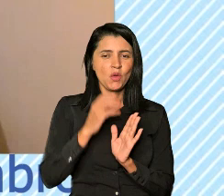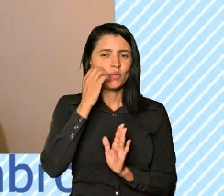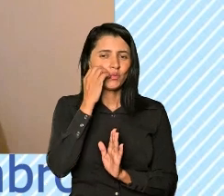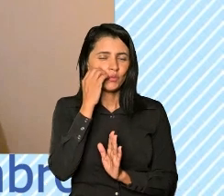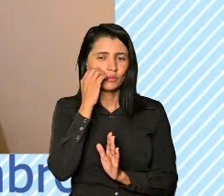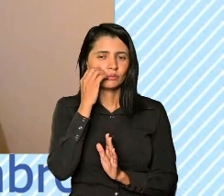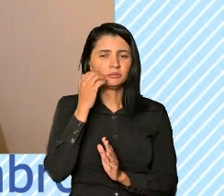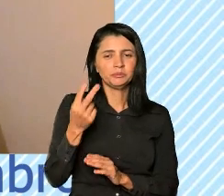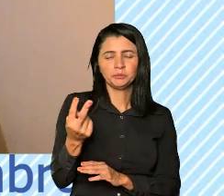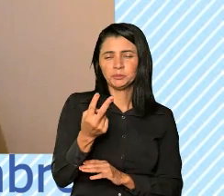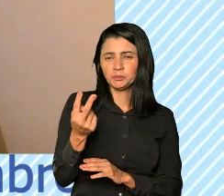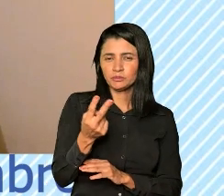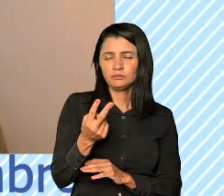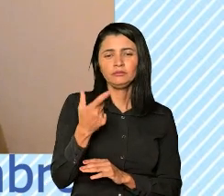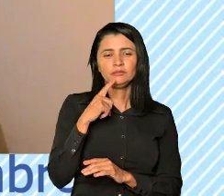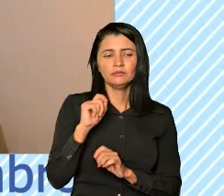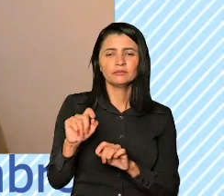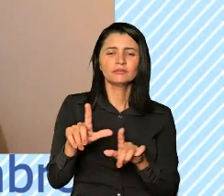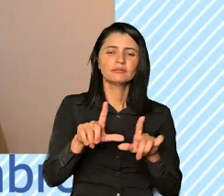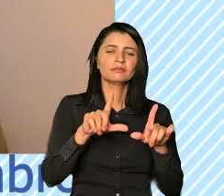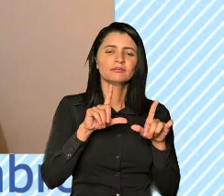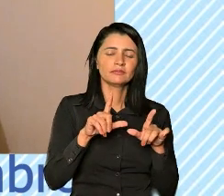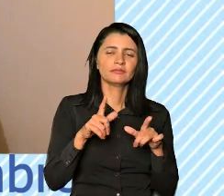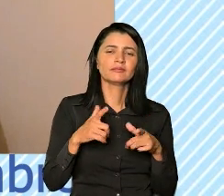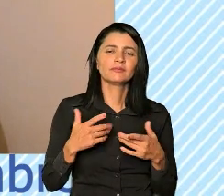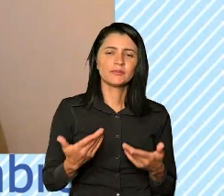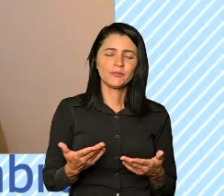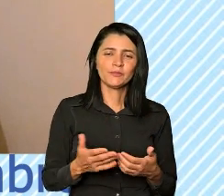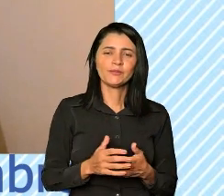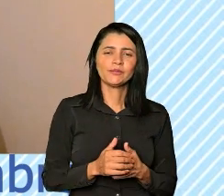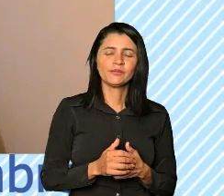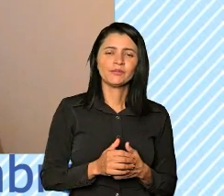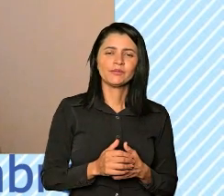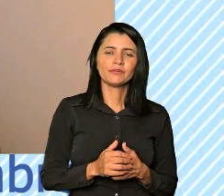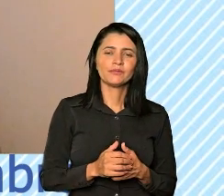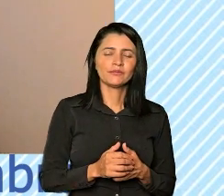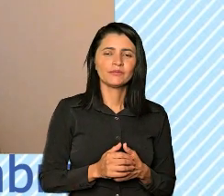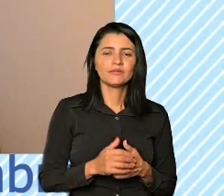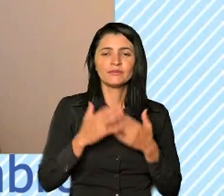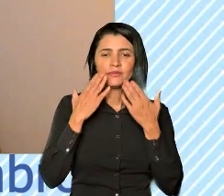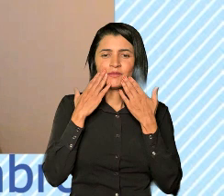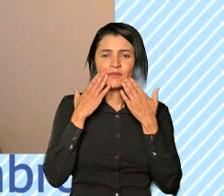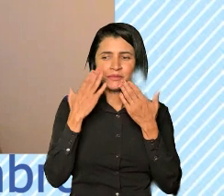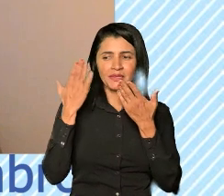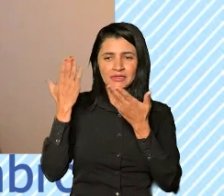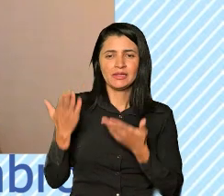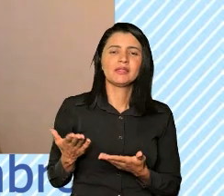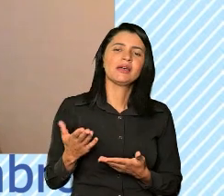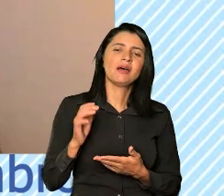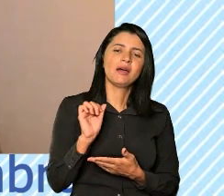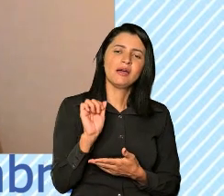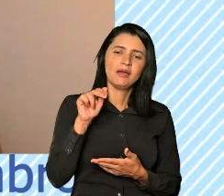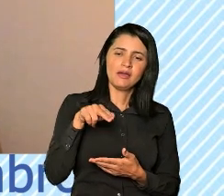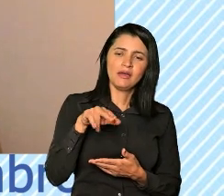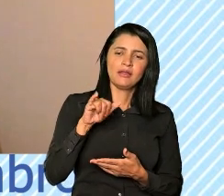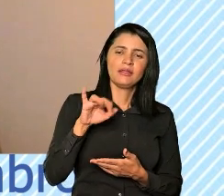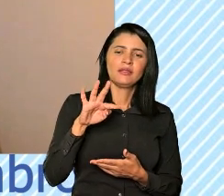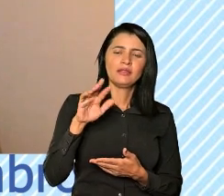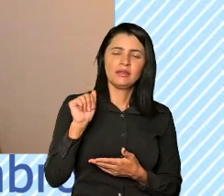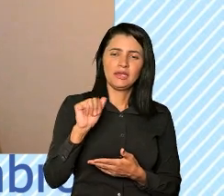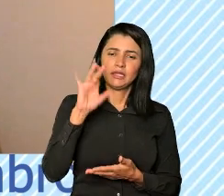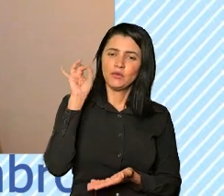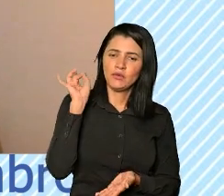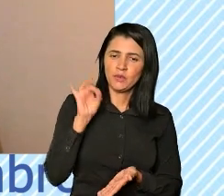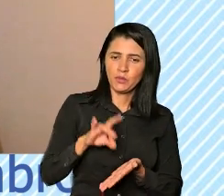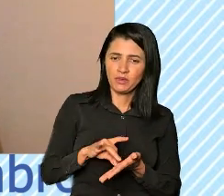segunda tela, então eu vou apresentar aqui a Anitta